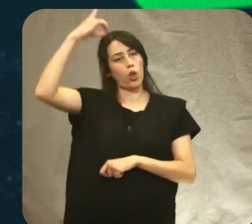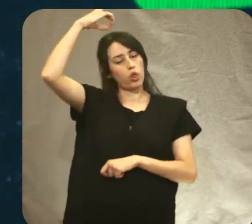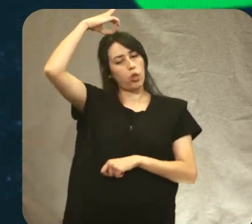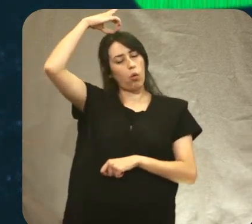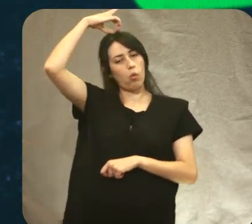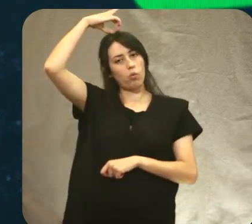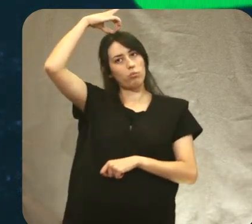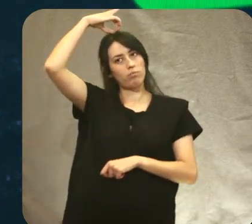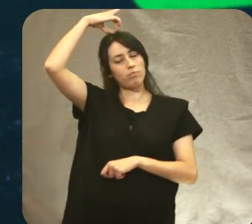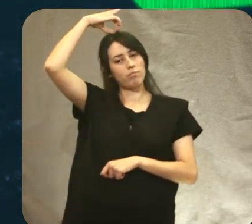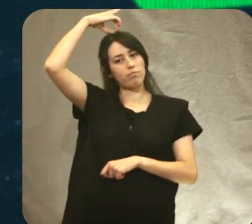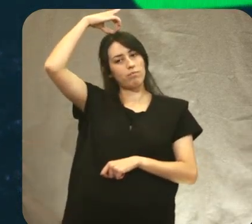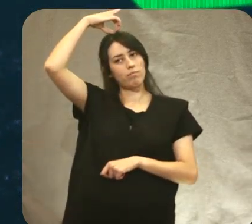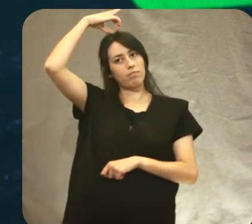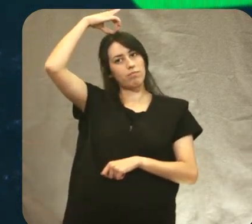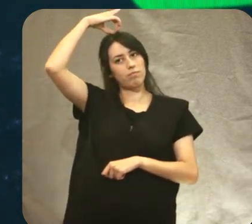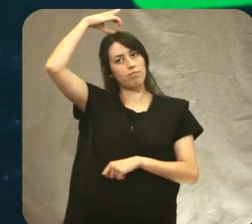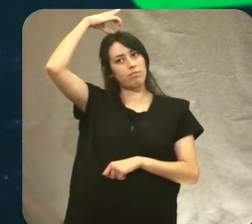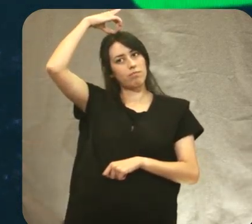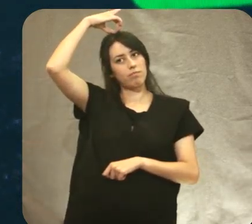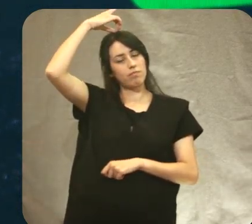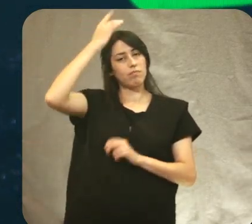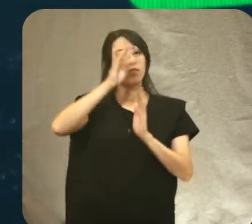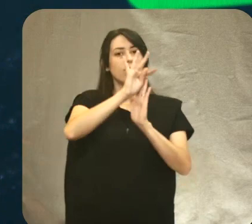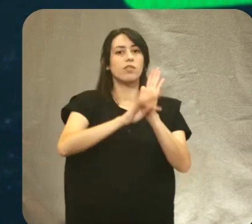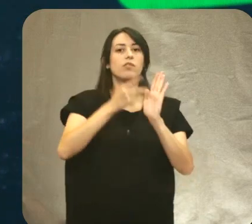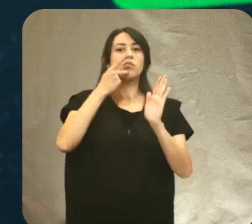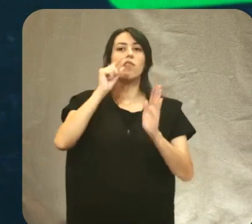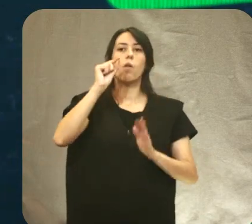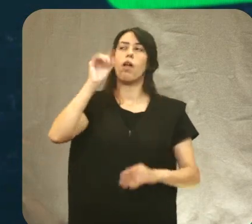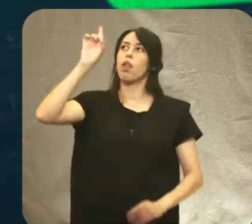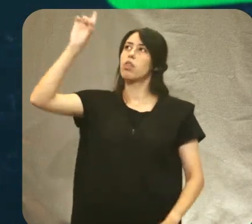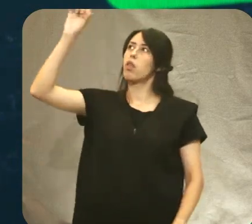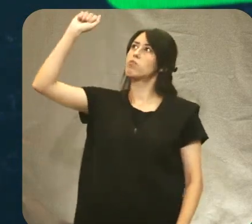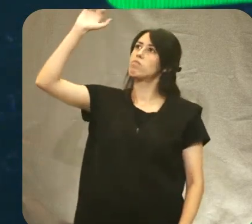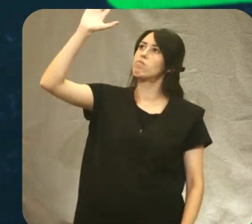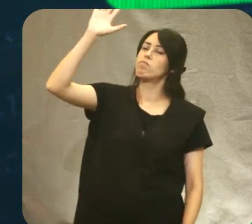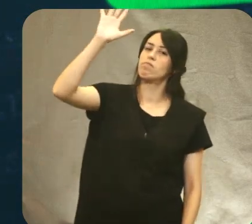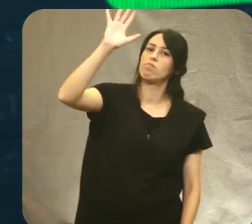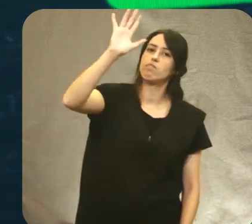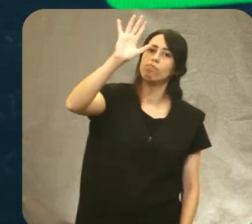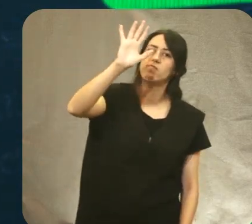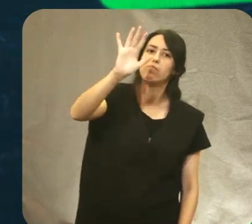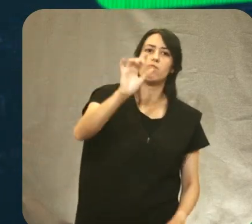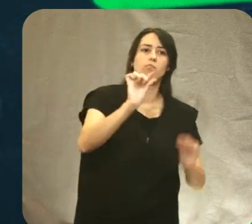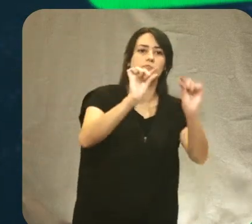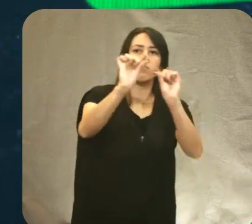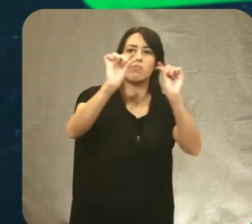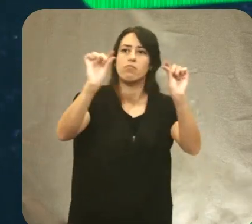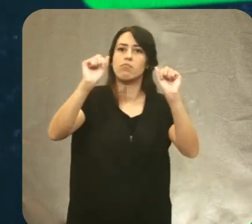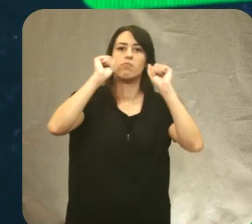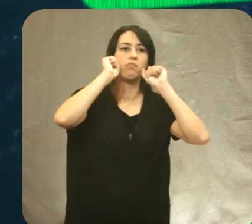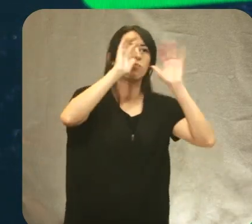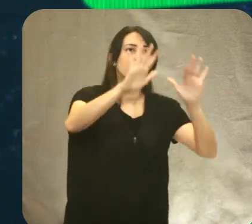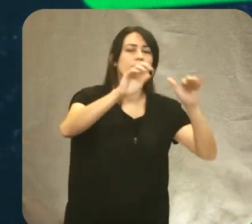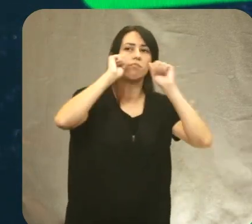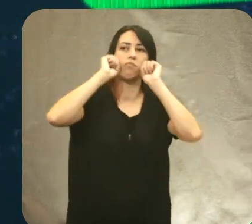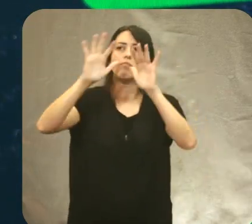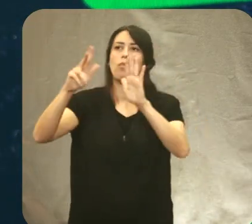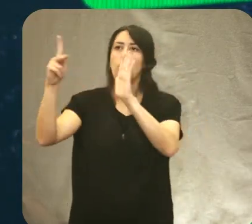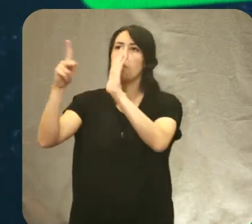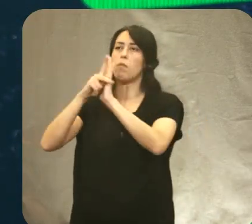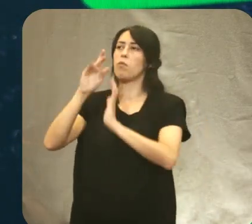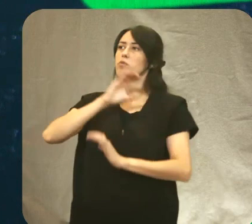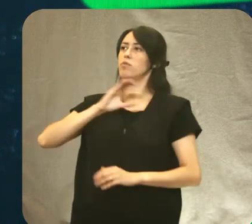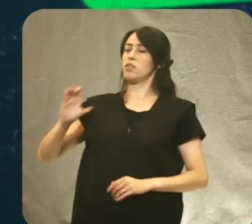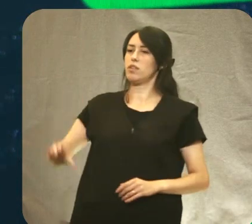dizer: a cada um de nós foi concedida a graça, conforme a medida repartida de Cristo. Por isso é que